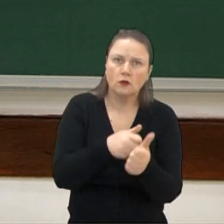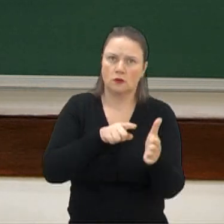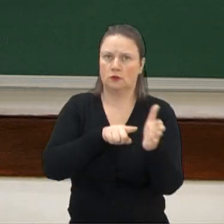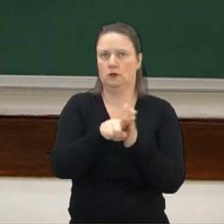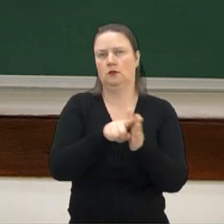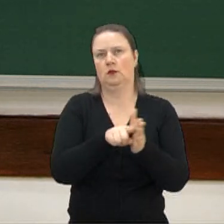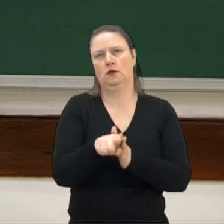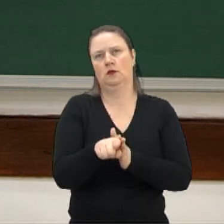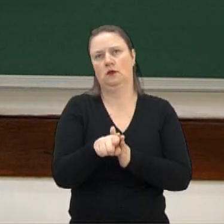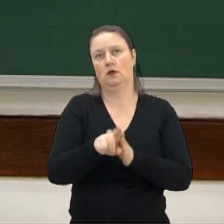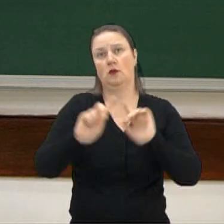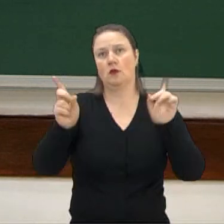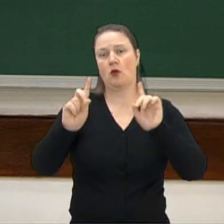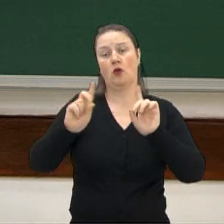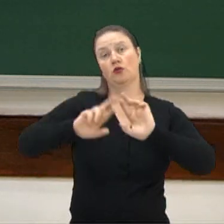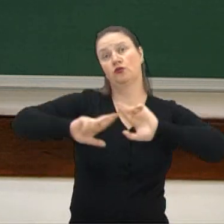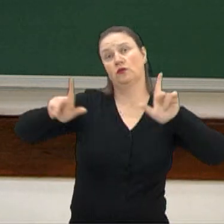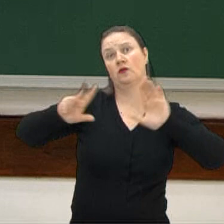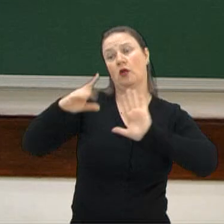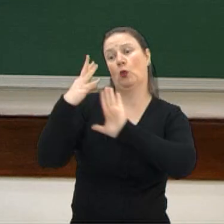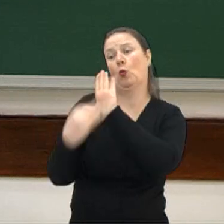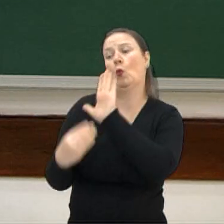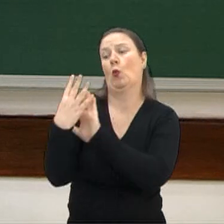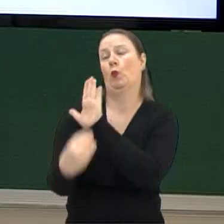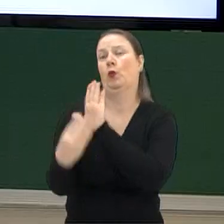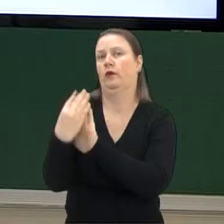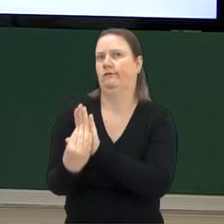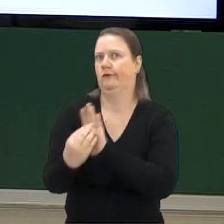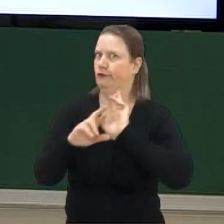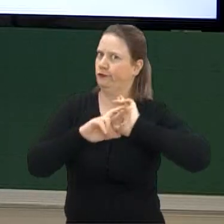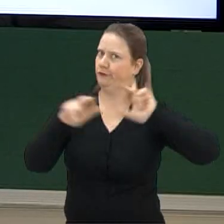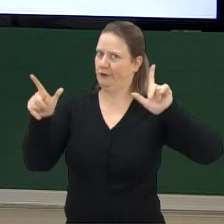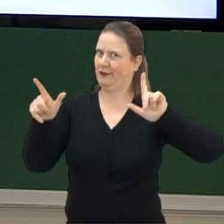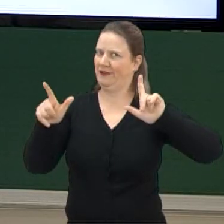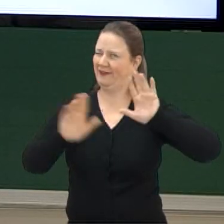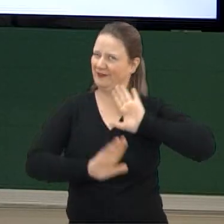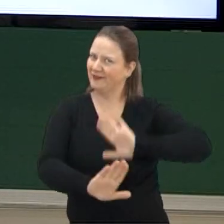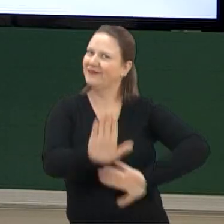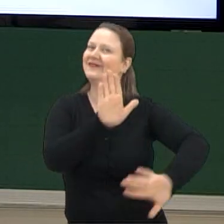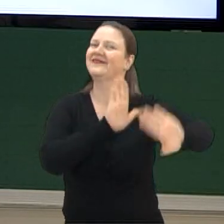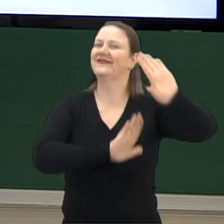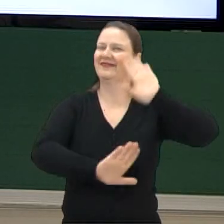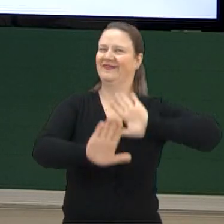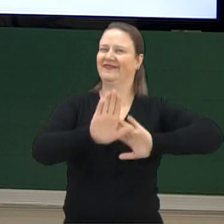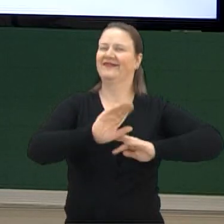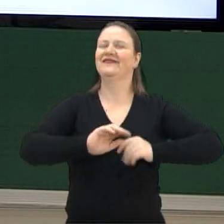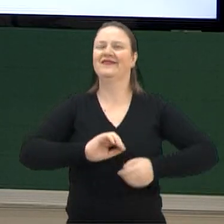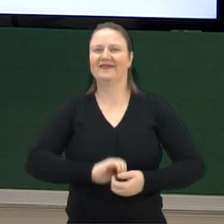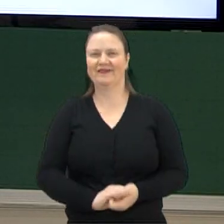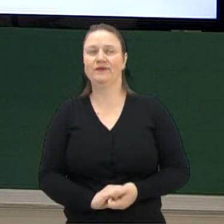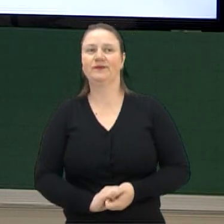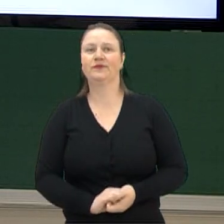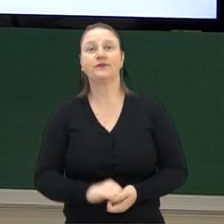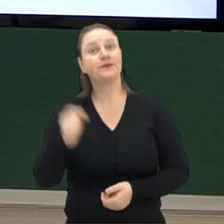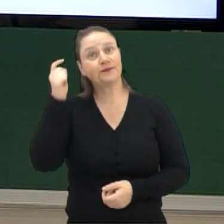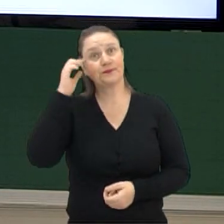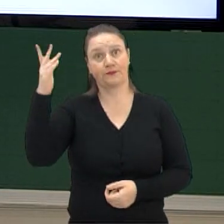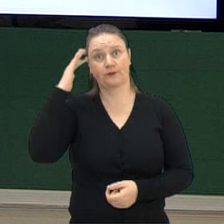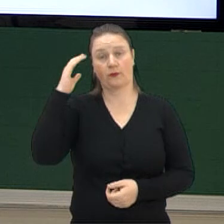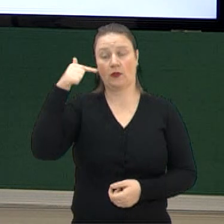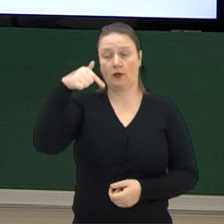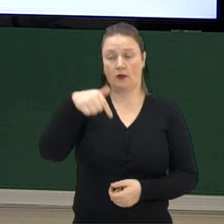uma cópia. Muito cuidado quando o professor pedir para vocês fazerem uma pesquisa. Mas vamos pensar aqui, ó, 712